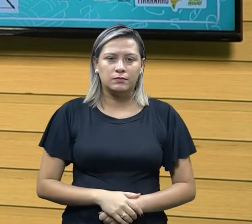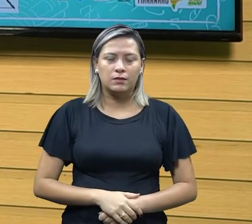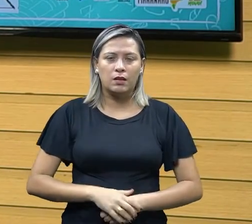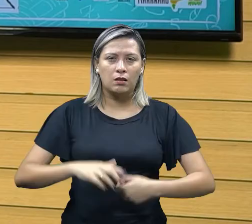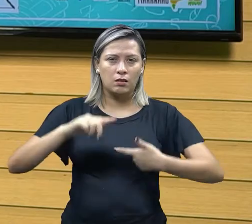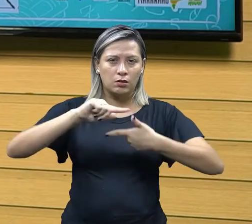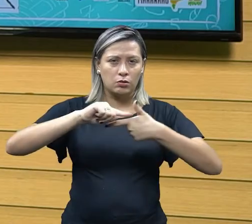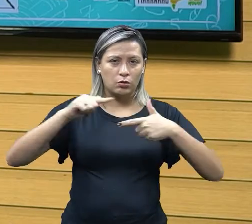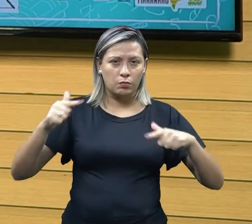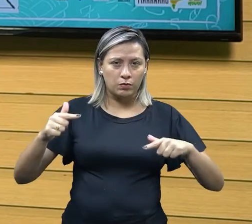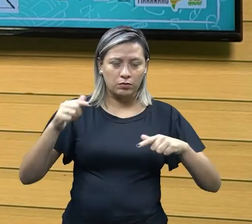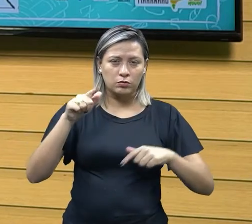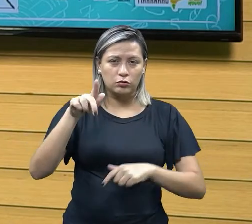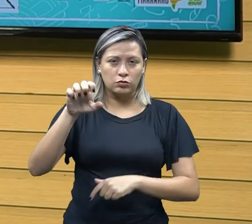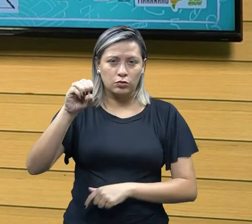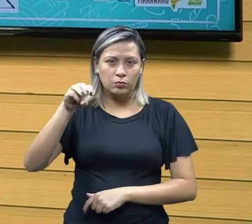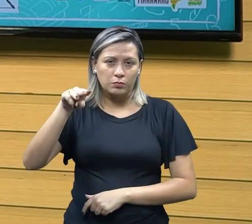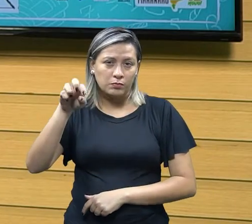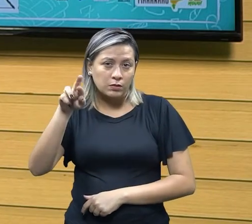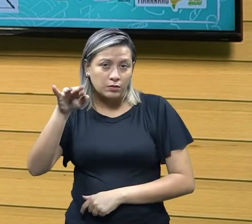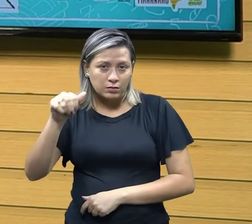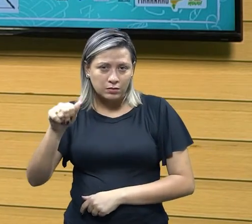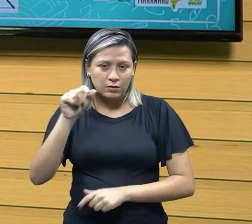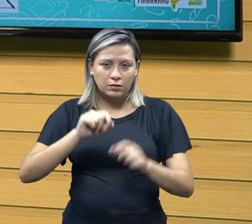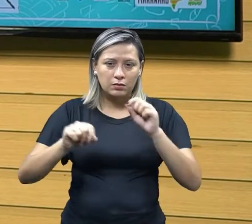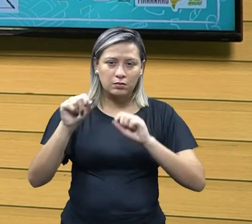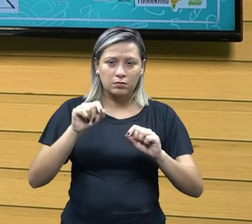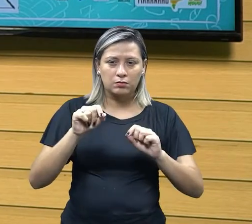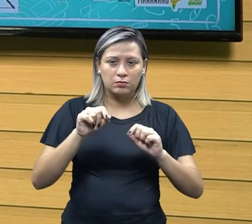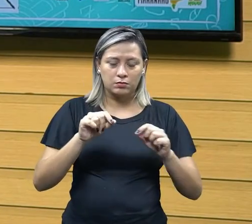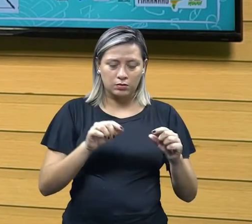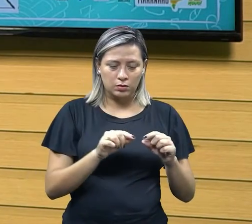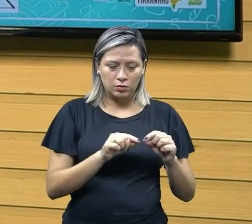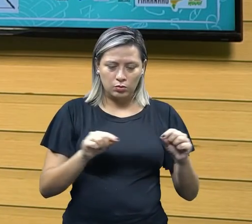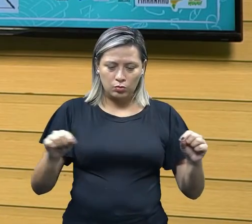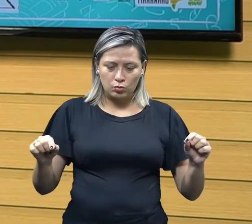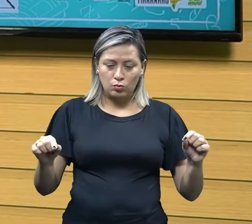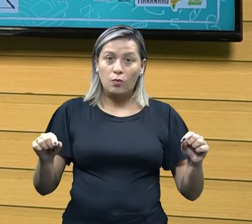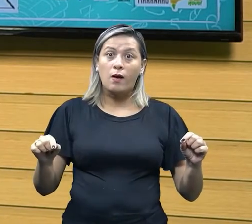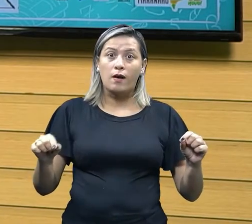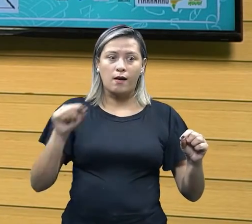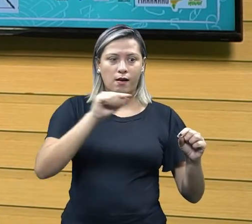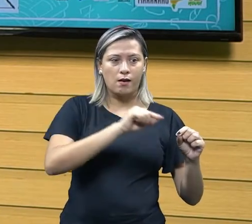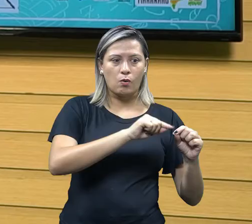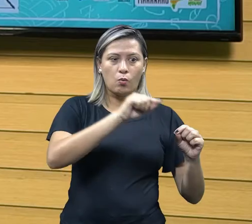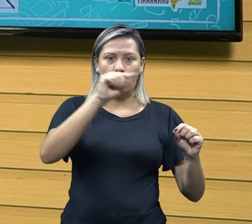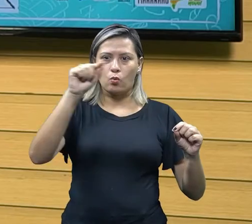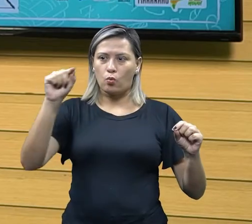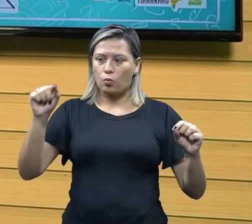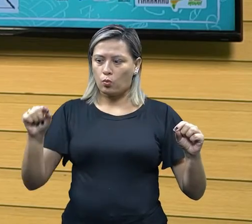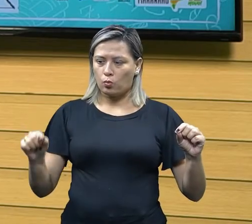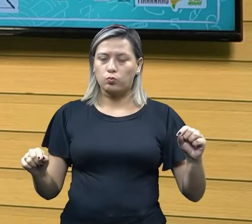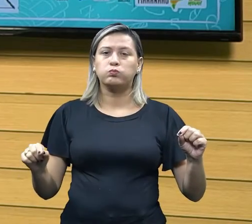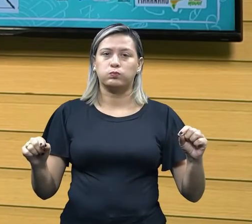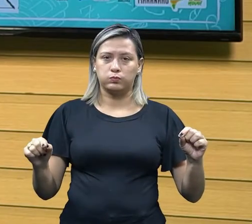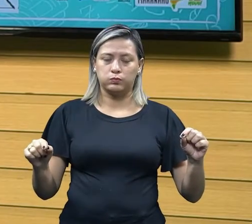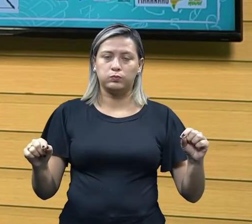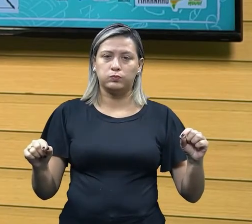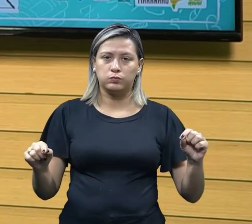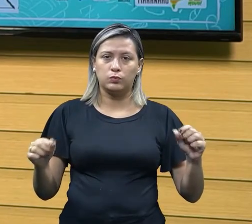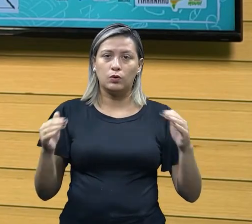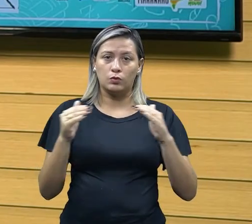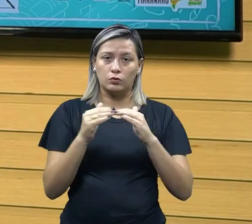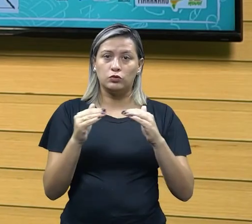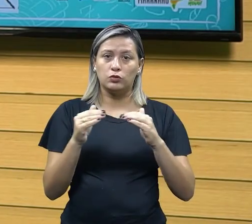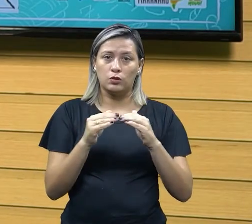nossa corda, tá? E o arco que forma por cima dessa corda é o arco que será formado